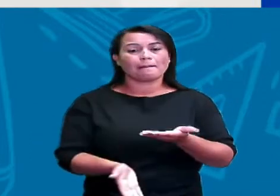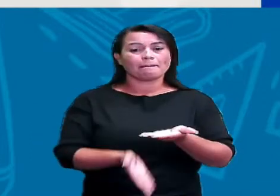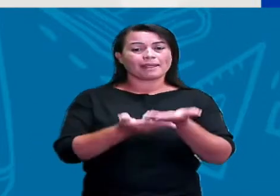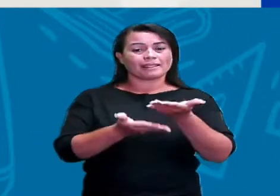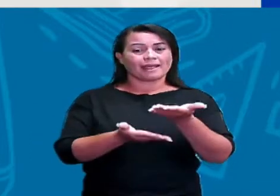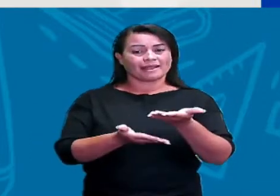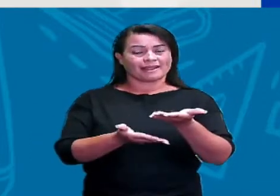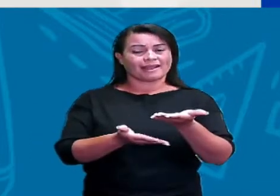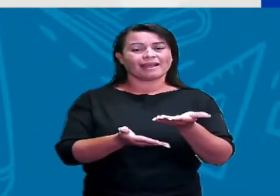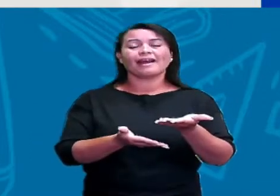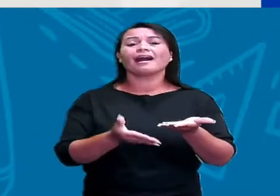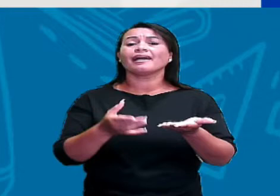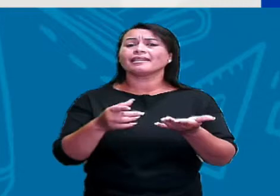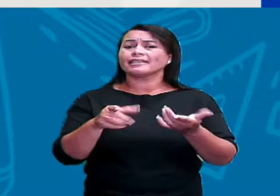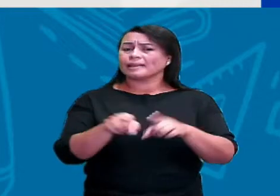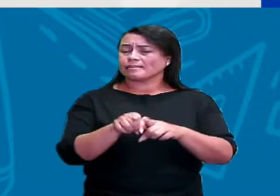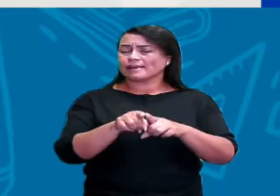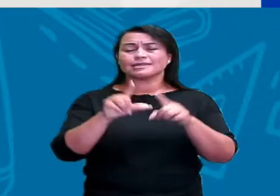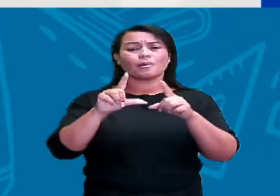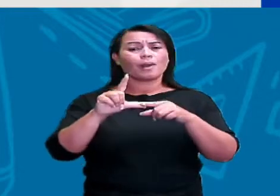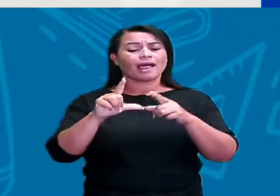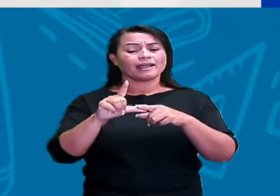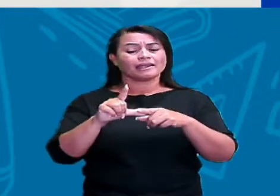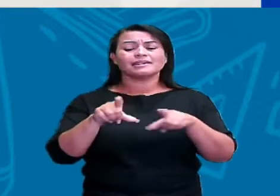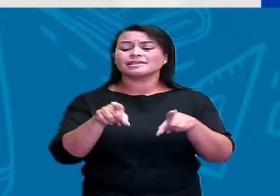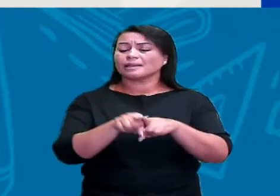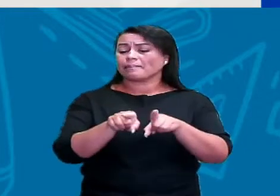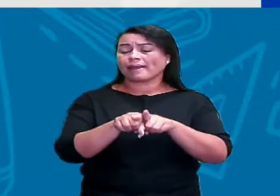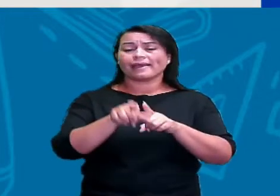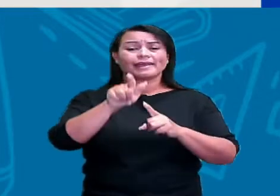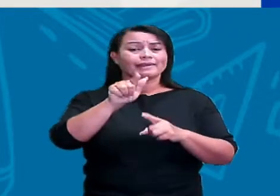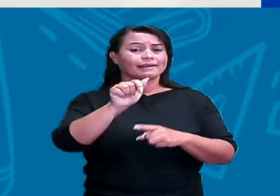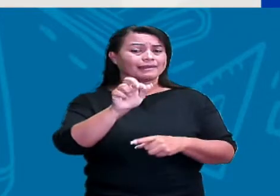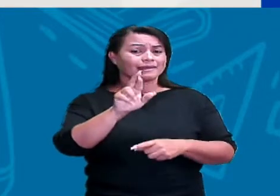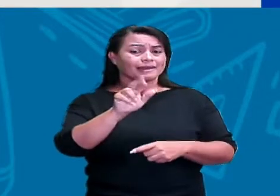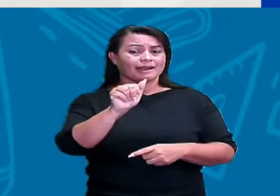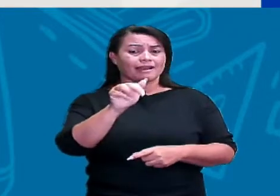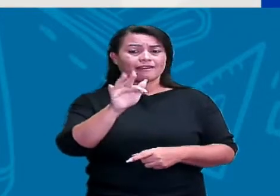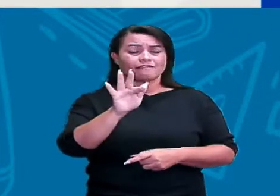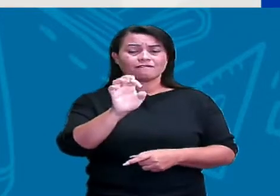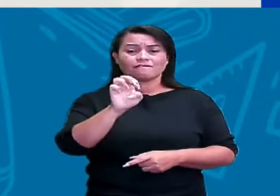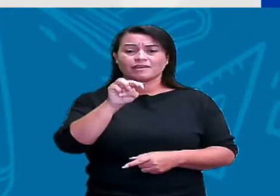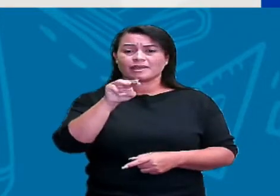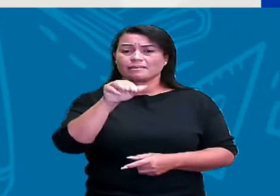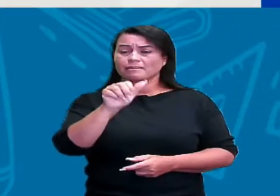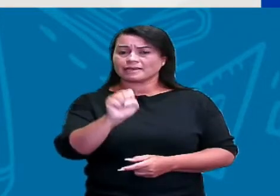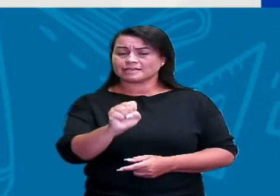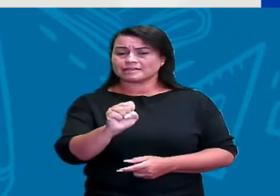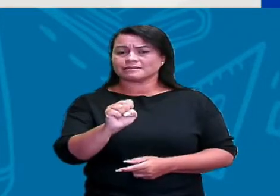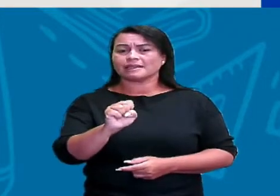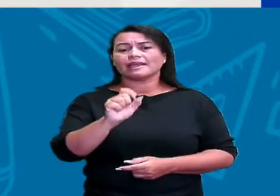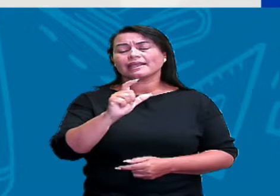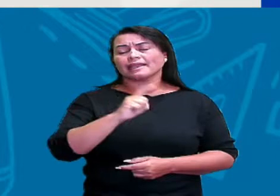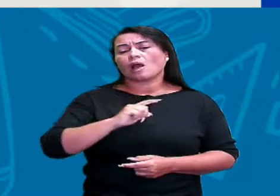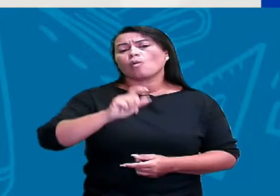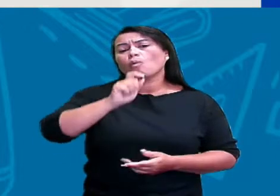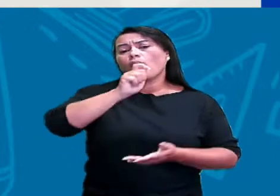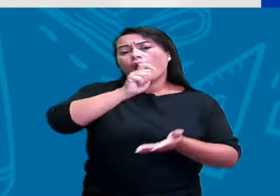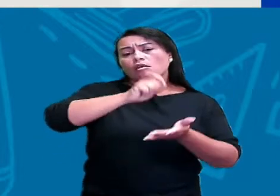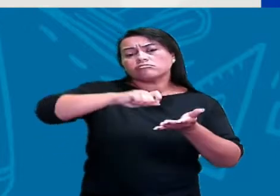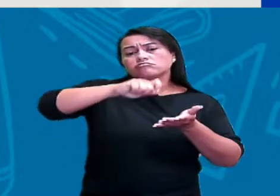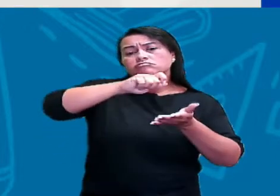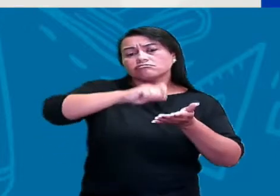são as letras e também chamados de grafemas. São os sinais gráficos que utilizamos